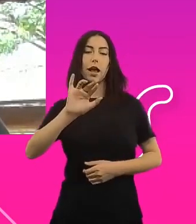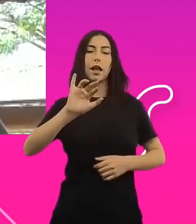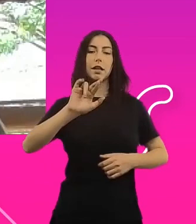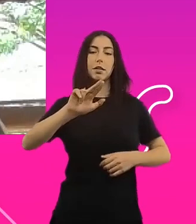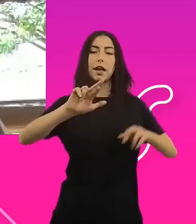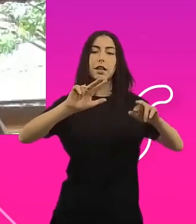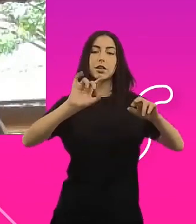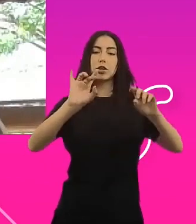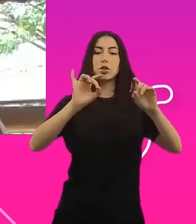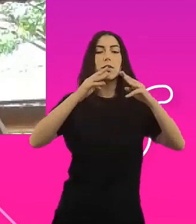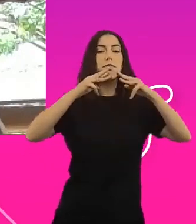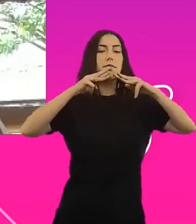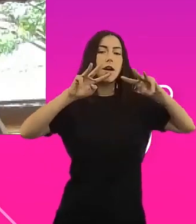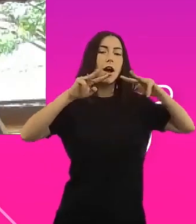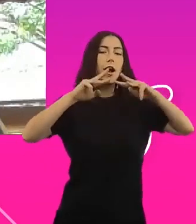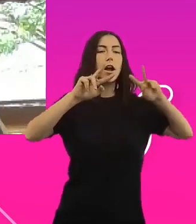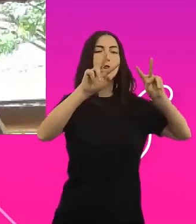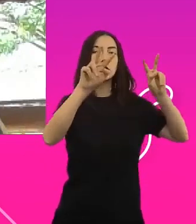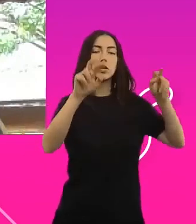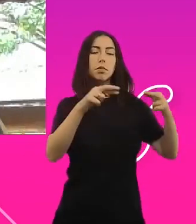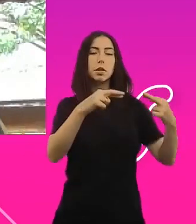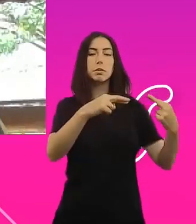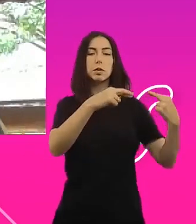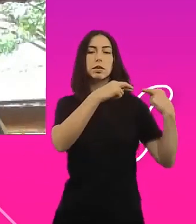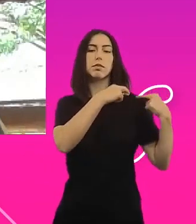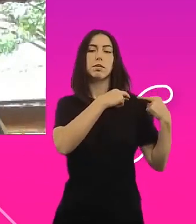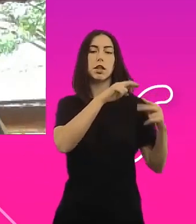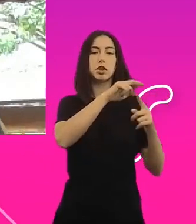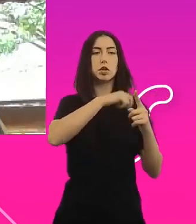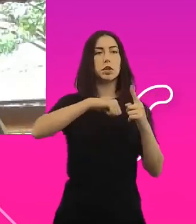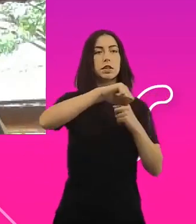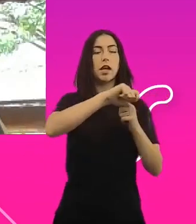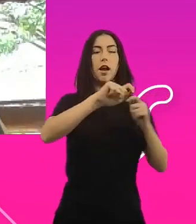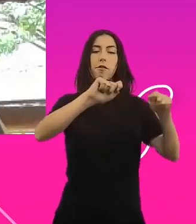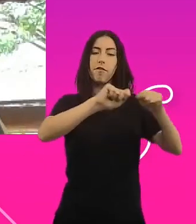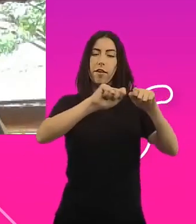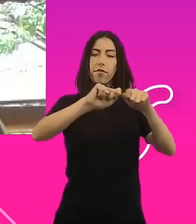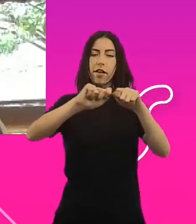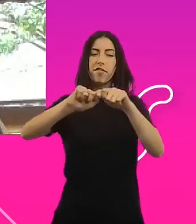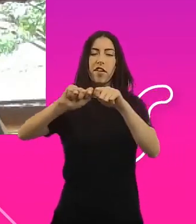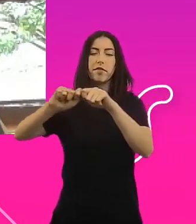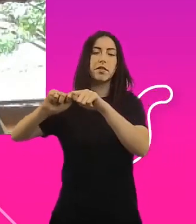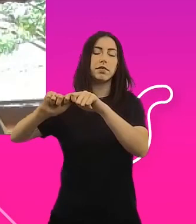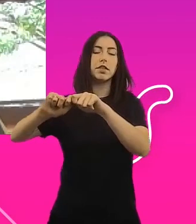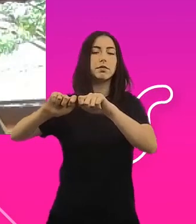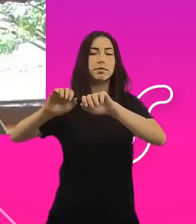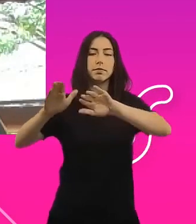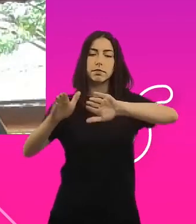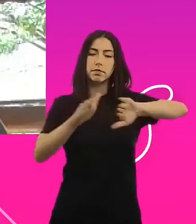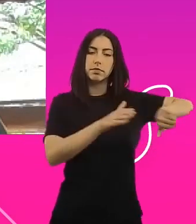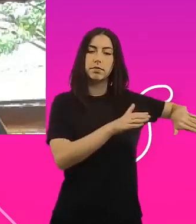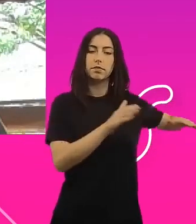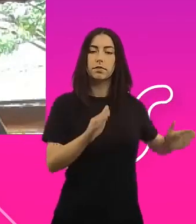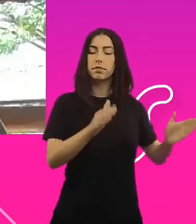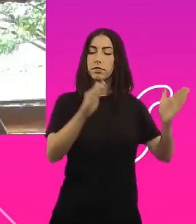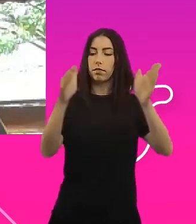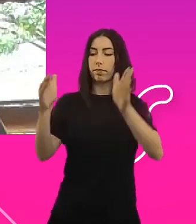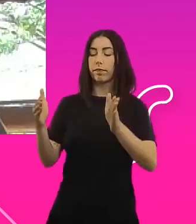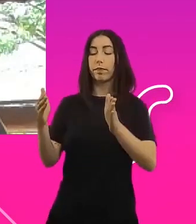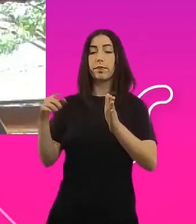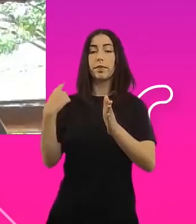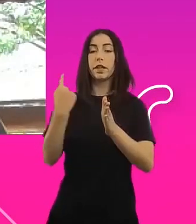falar que você faz muita coisa e isso daí já seria até suficiente, mas a gente quer ir além. Então, a gente